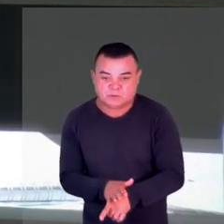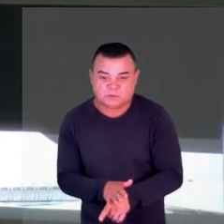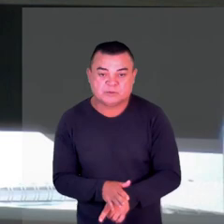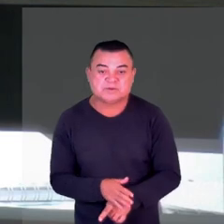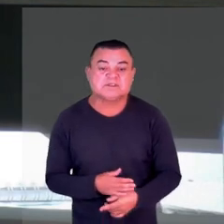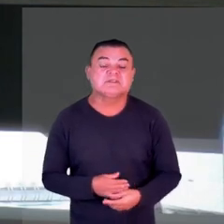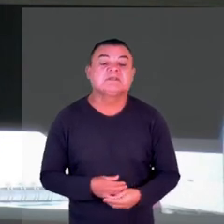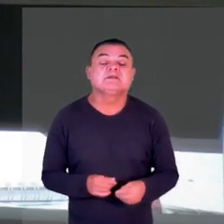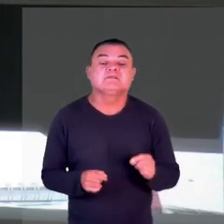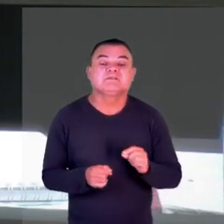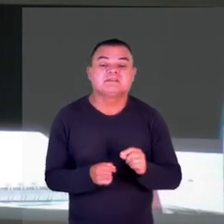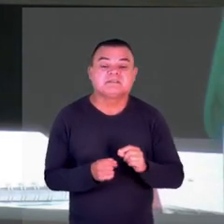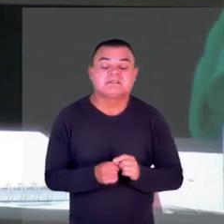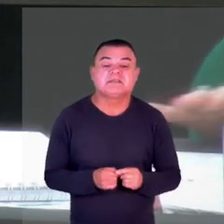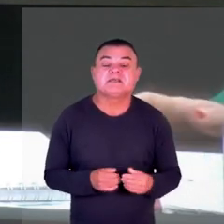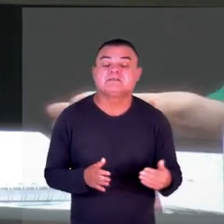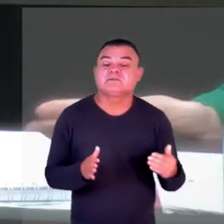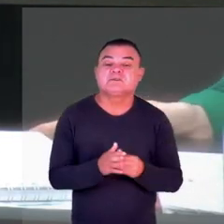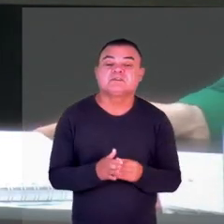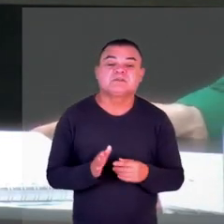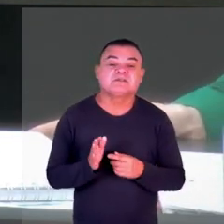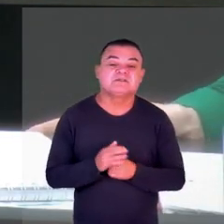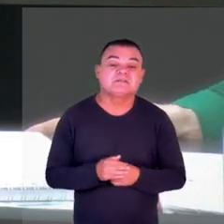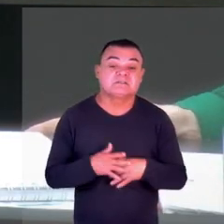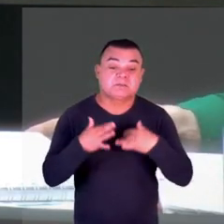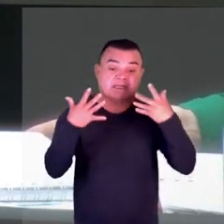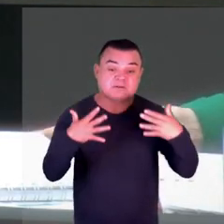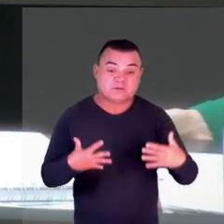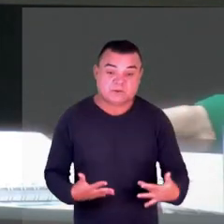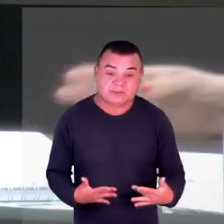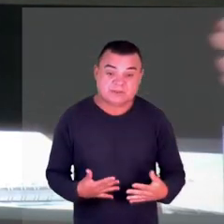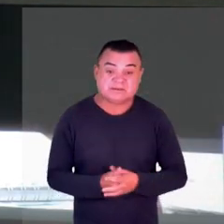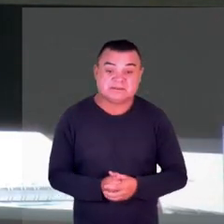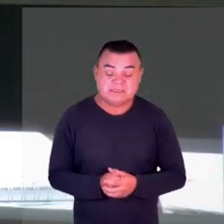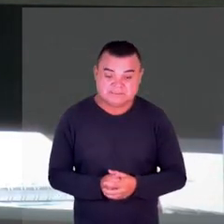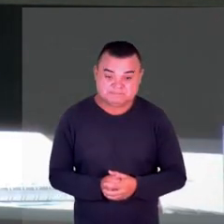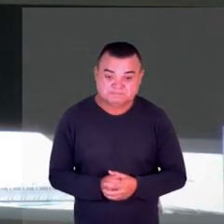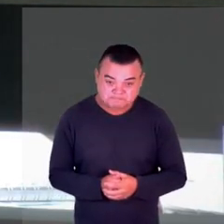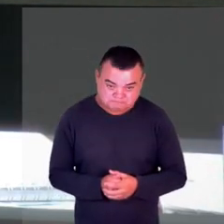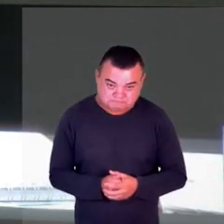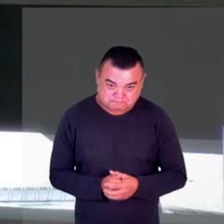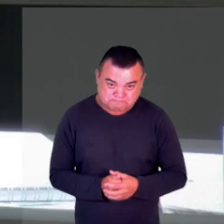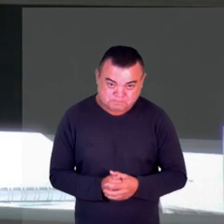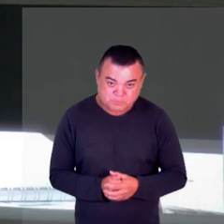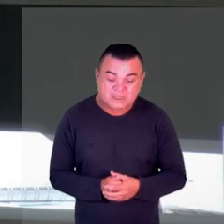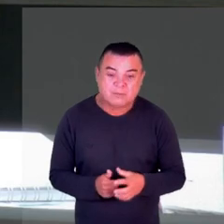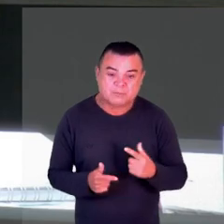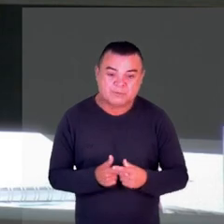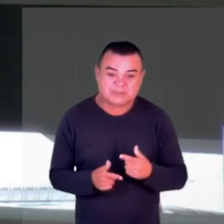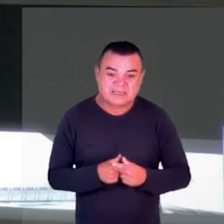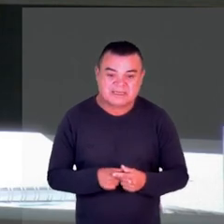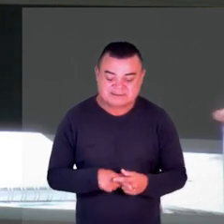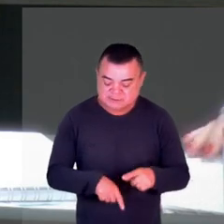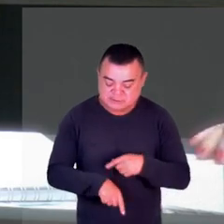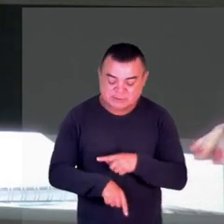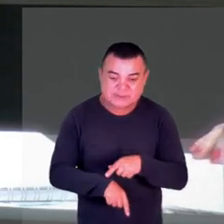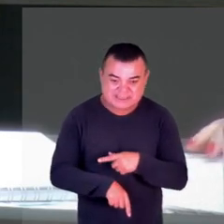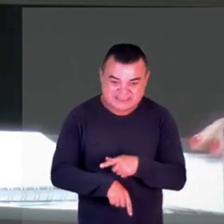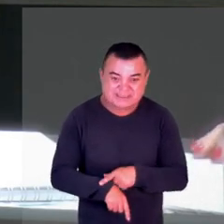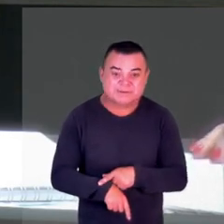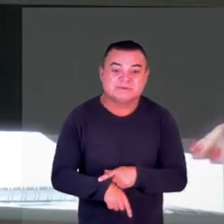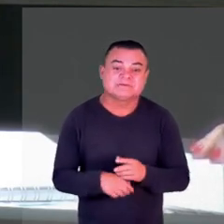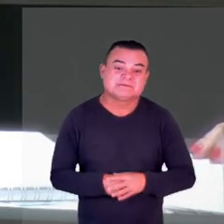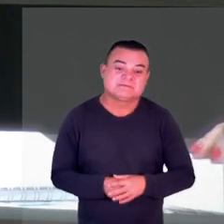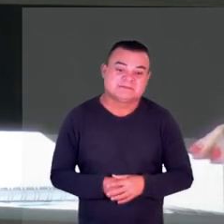fazer as últimas manifestações eh muito ditatorialmente em razão do adiantado da hora a